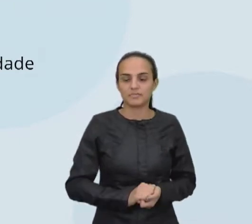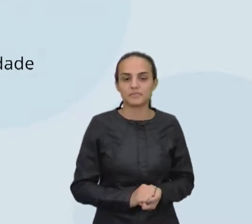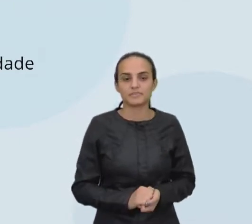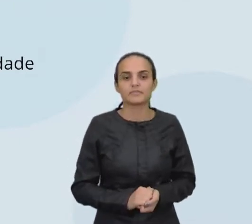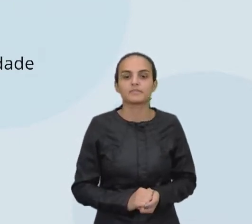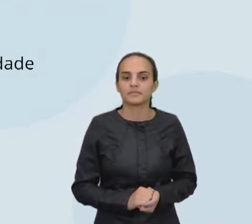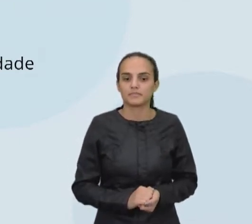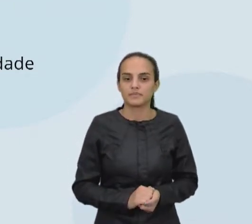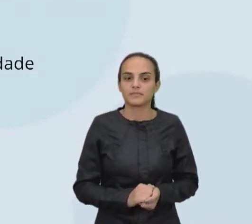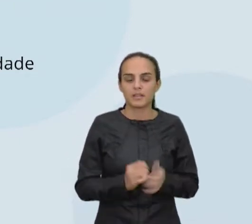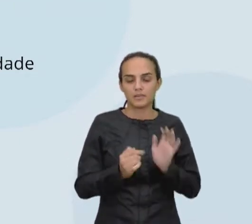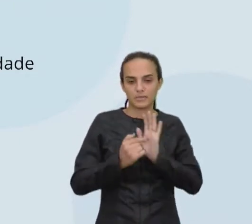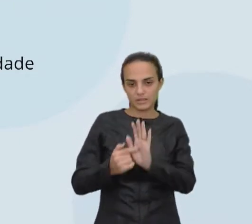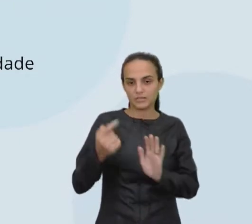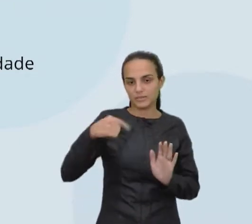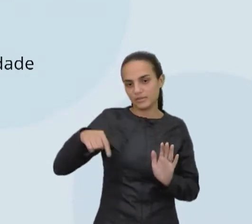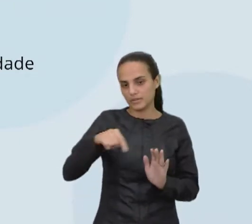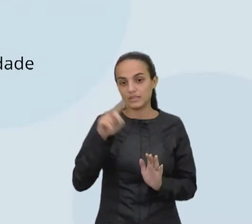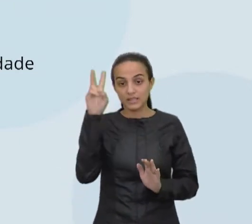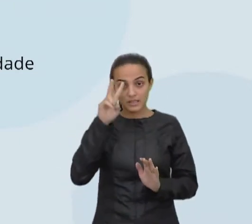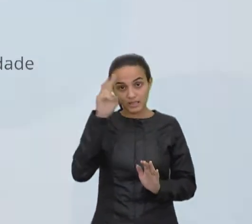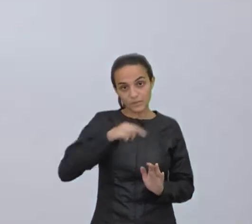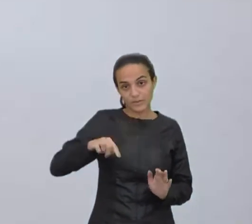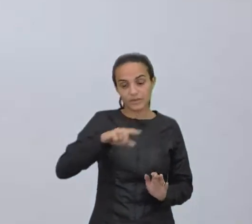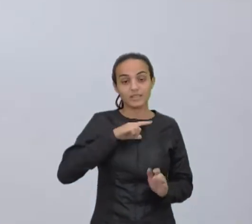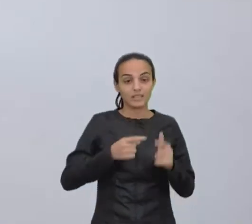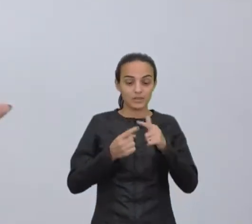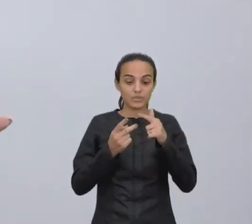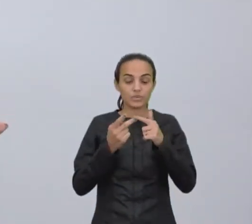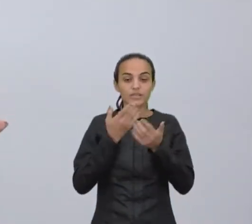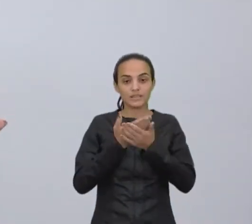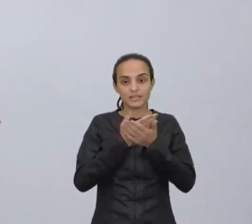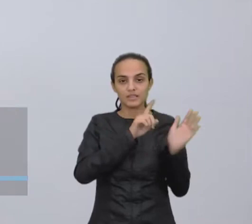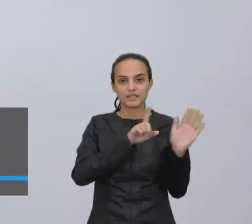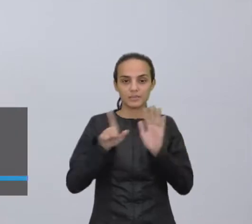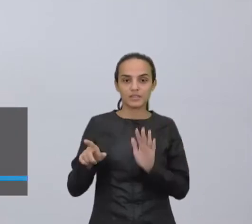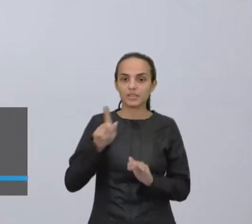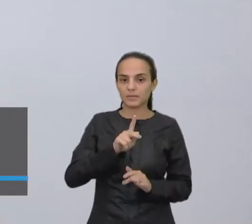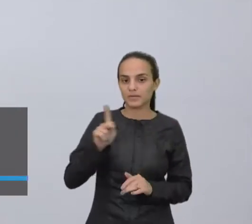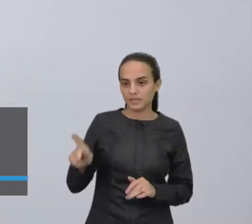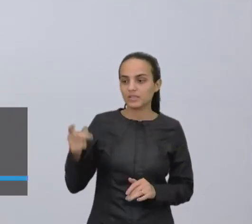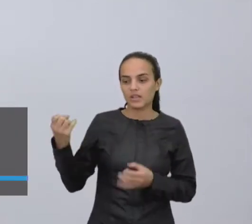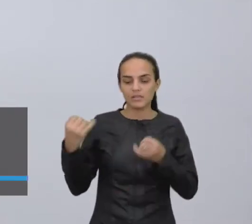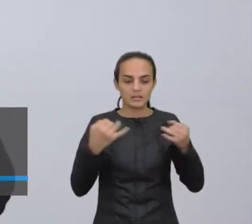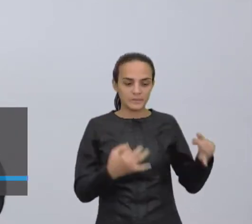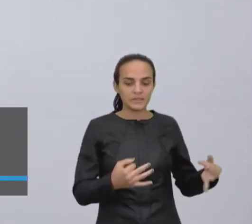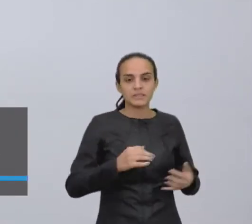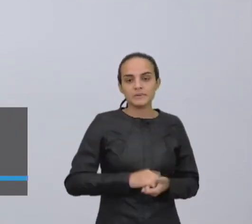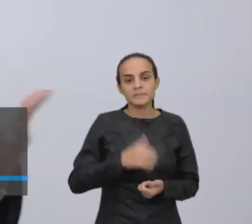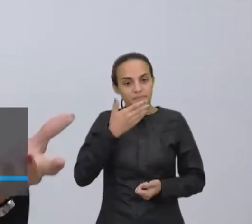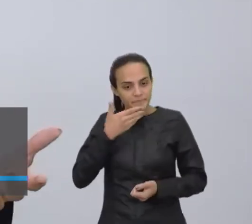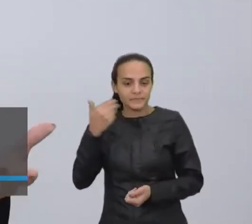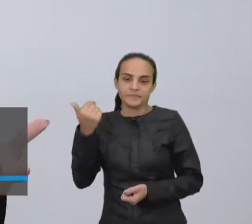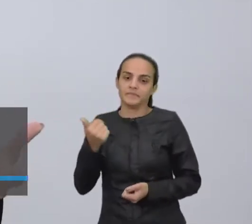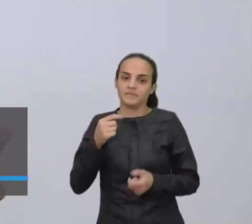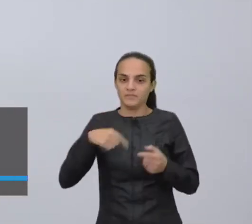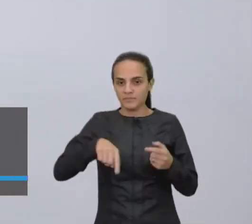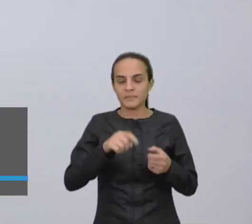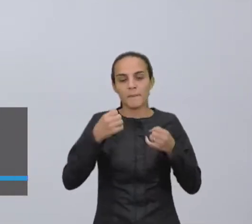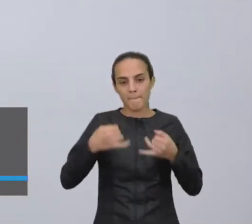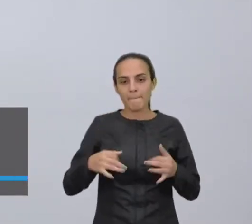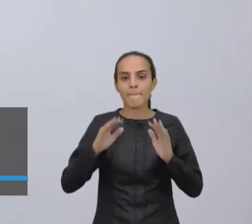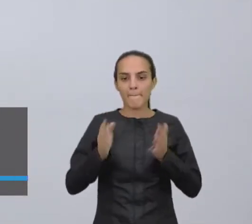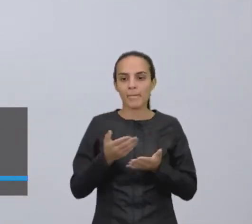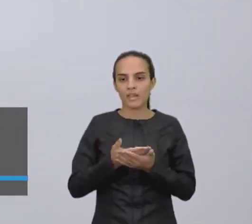veio palestrar pra gente. Lembrando que a gente tem 2 aulas essa semana com essa professora que vai falar pra gente melhor aí do que eu já falei com